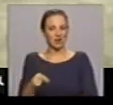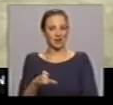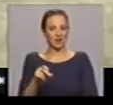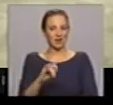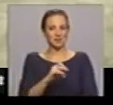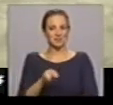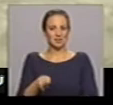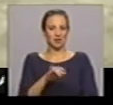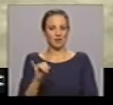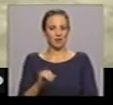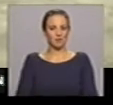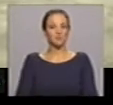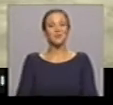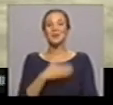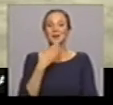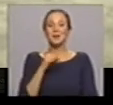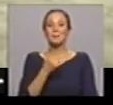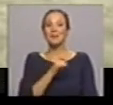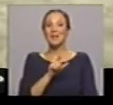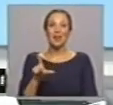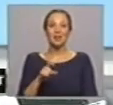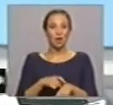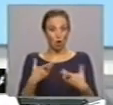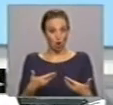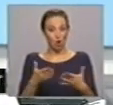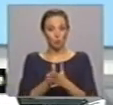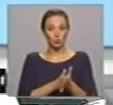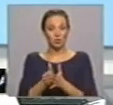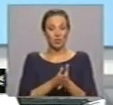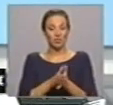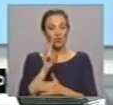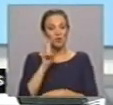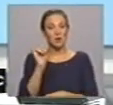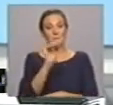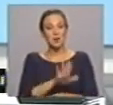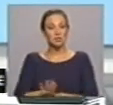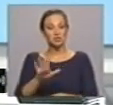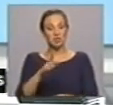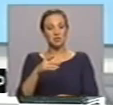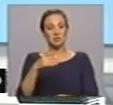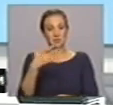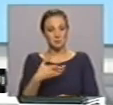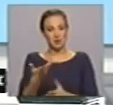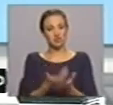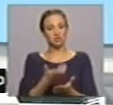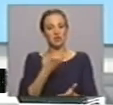Cassini. Miguel, temos agora a oportunidade de ver a imagem da semana. O que é